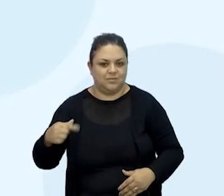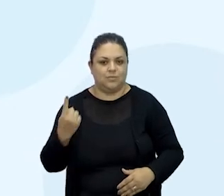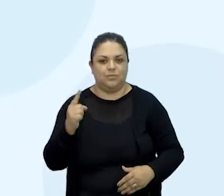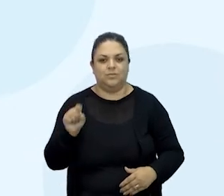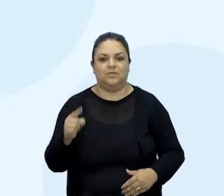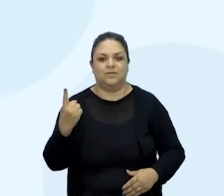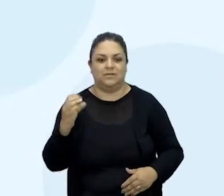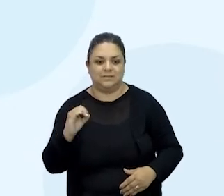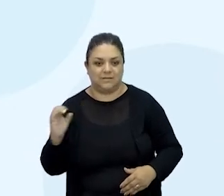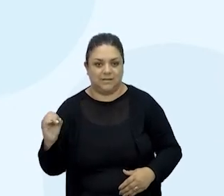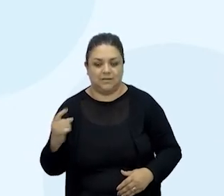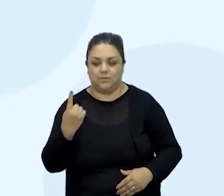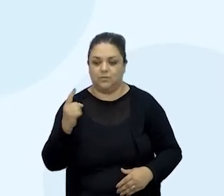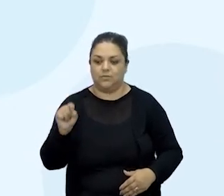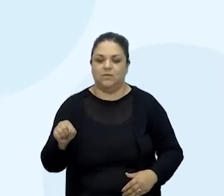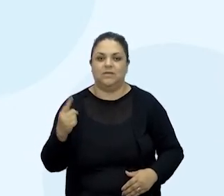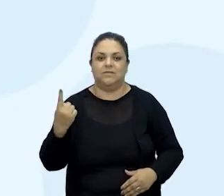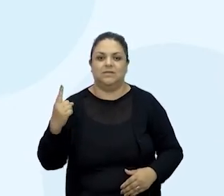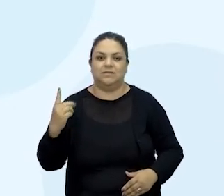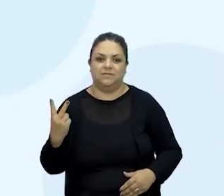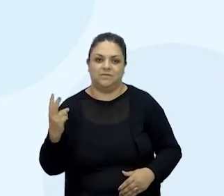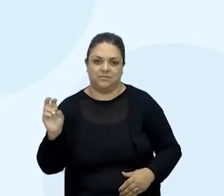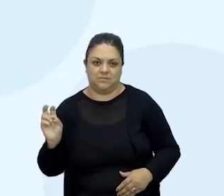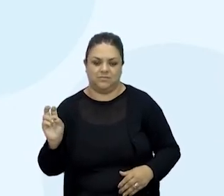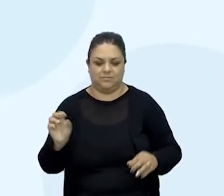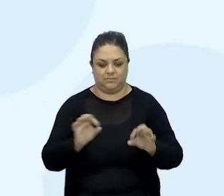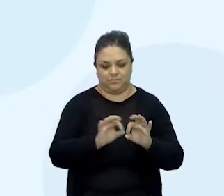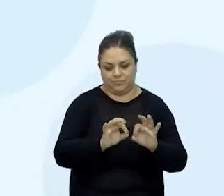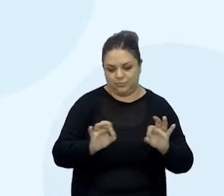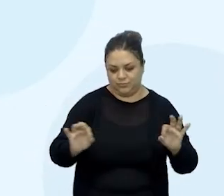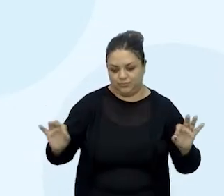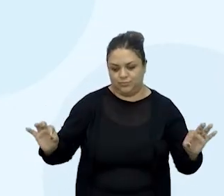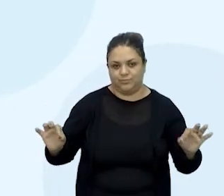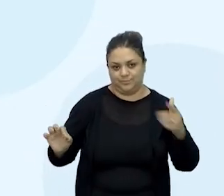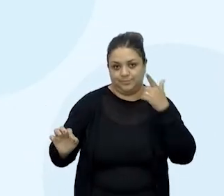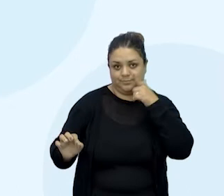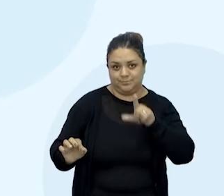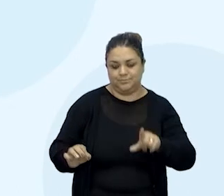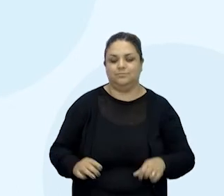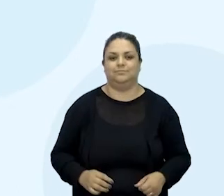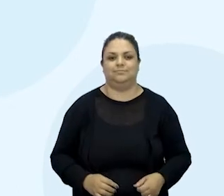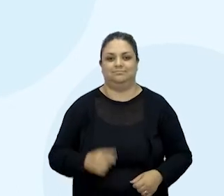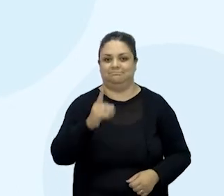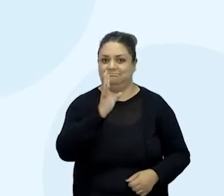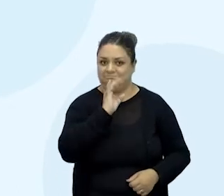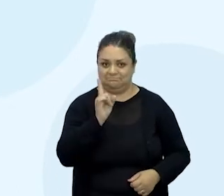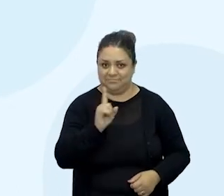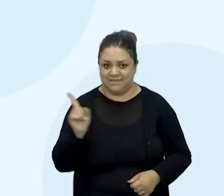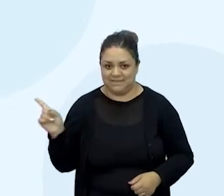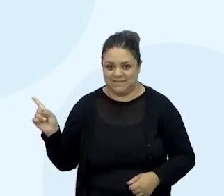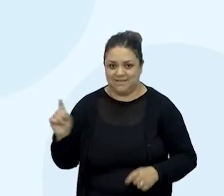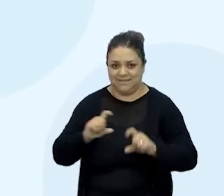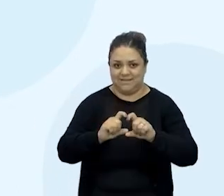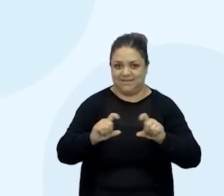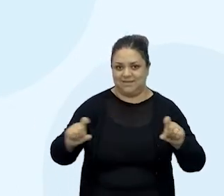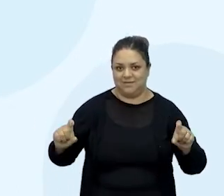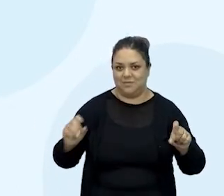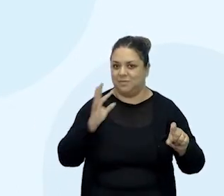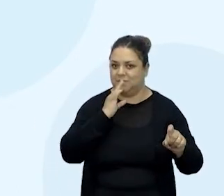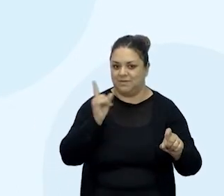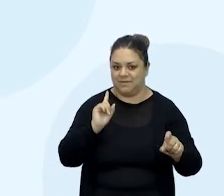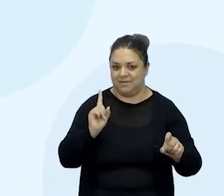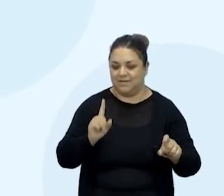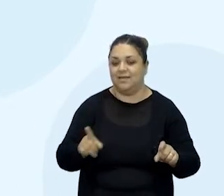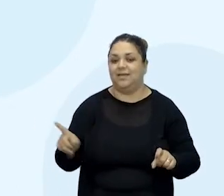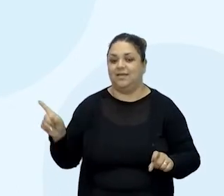100 e 1 para 125, tá? Se vocês não conhecem essa régua é essa régua que eu